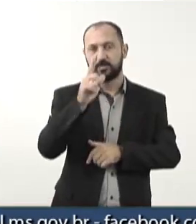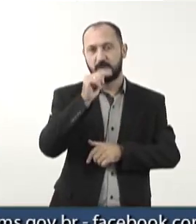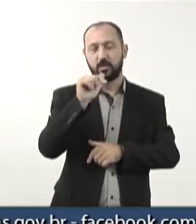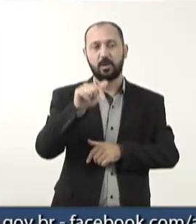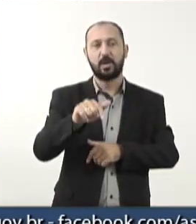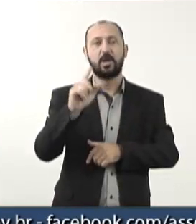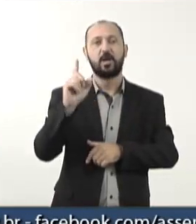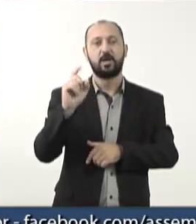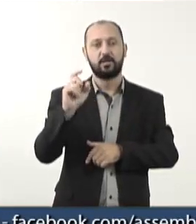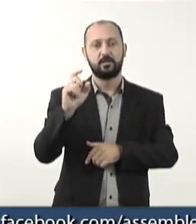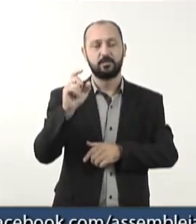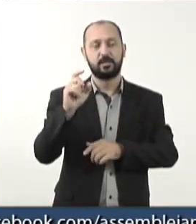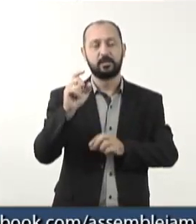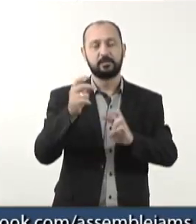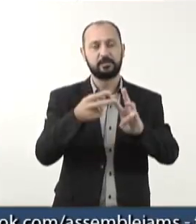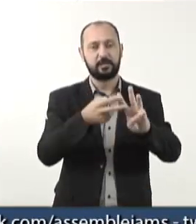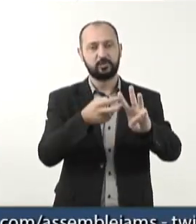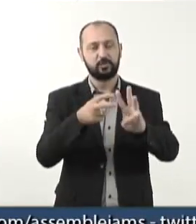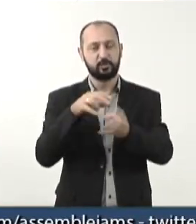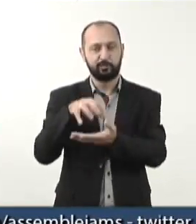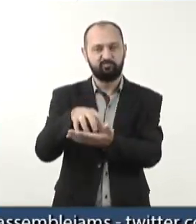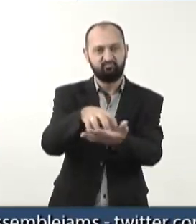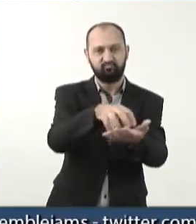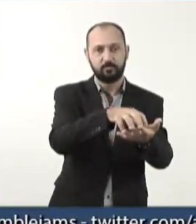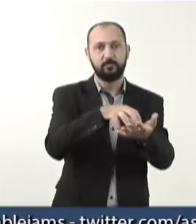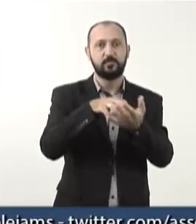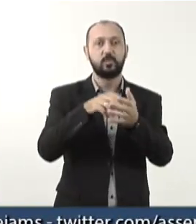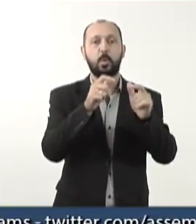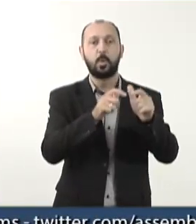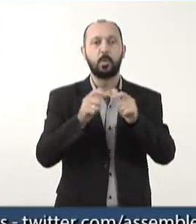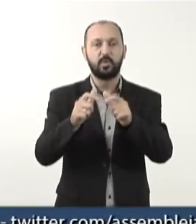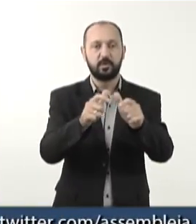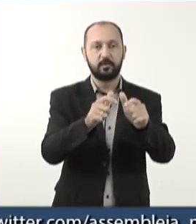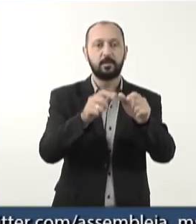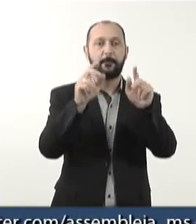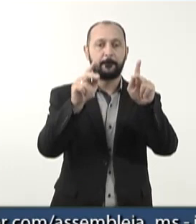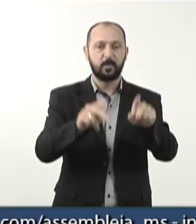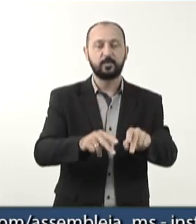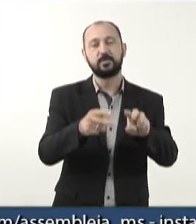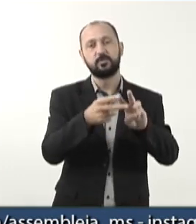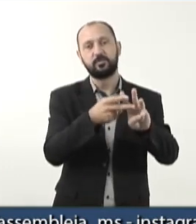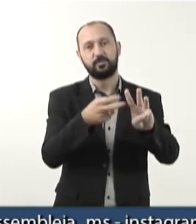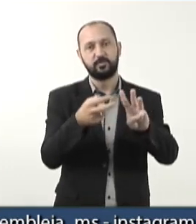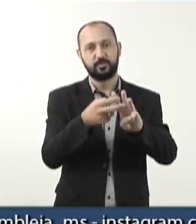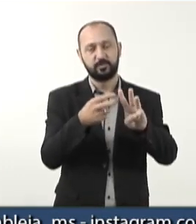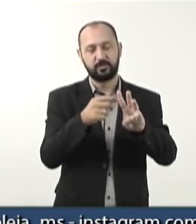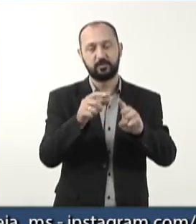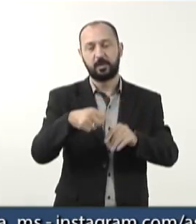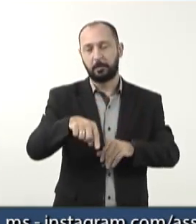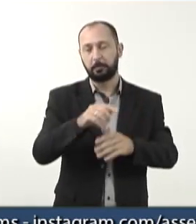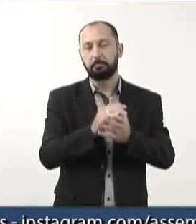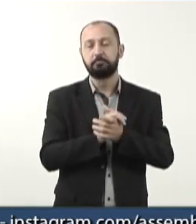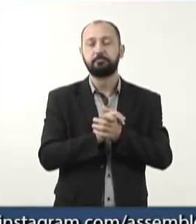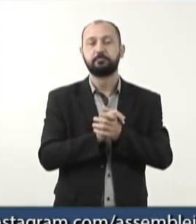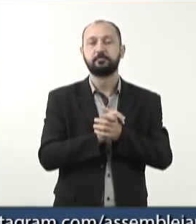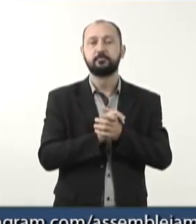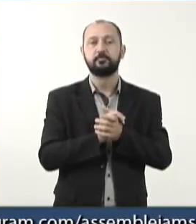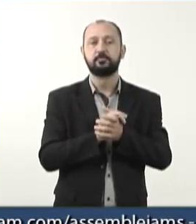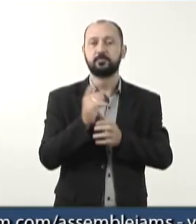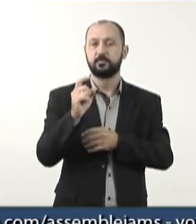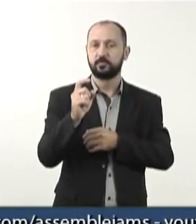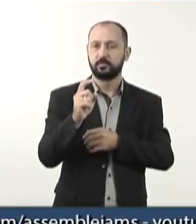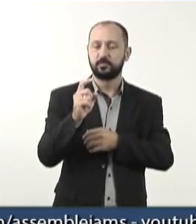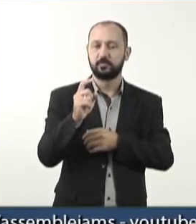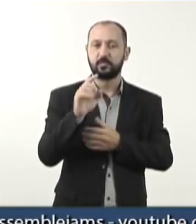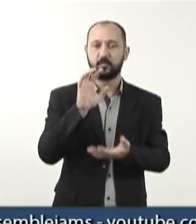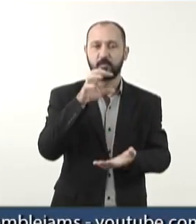Dourados, nas aldeias e em todos os lugares onde tem população indígena em Dourados. Em Dourados, na